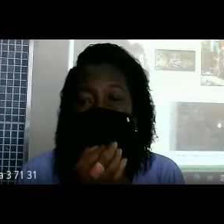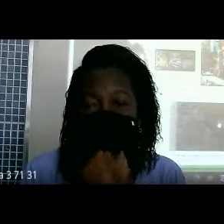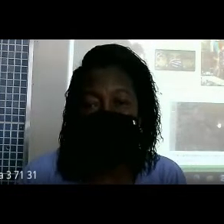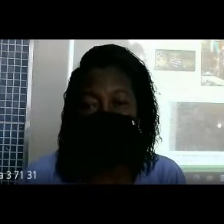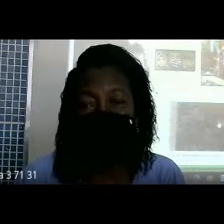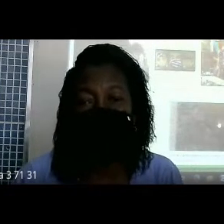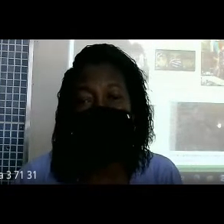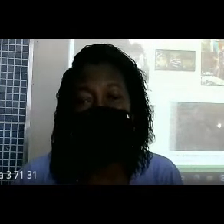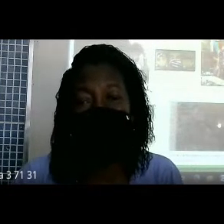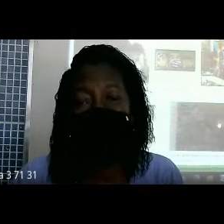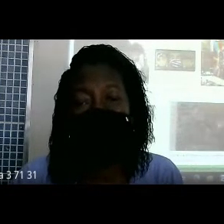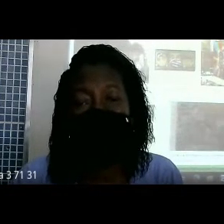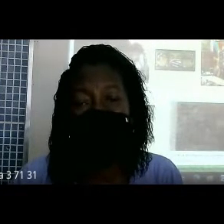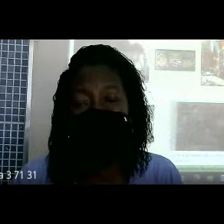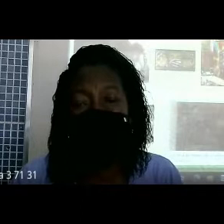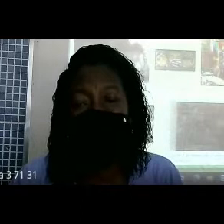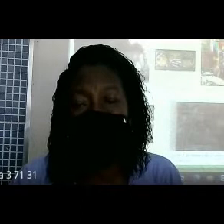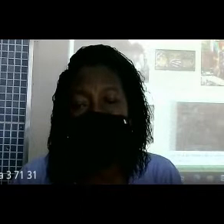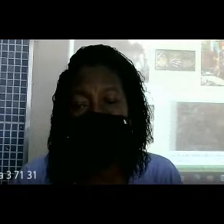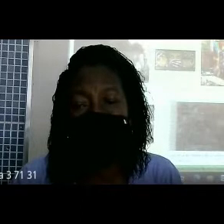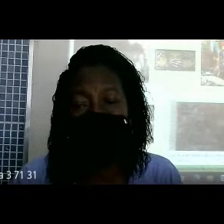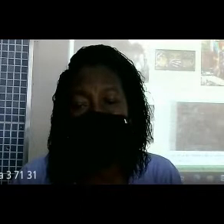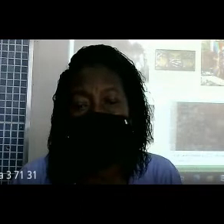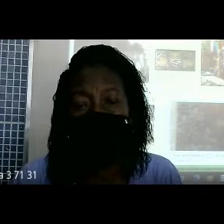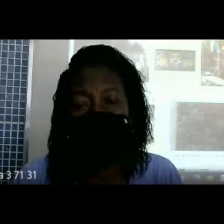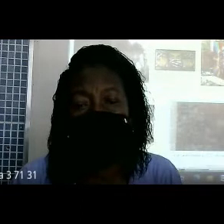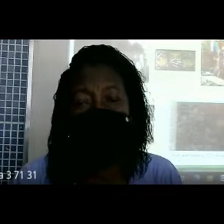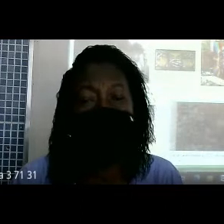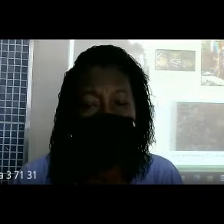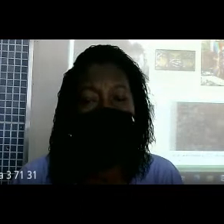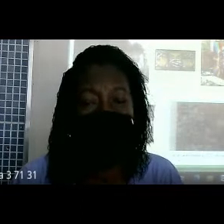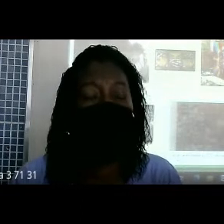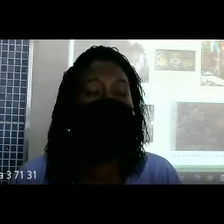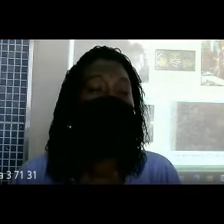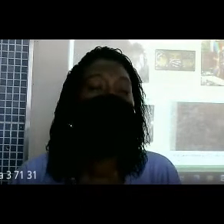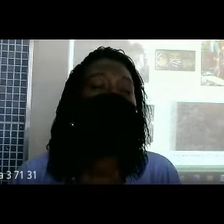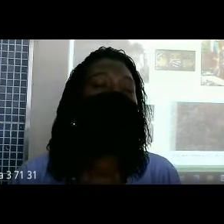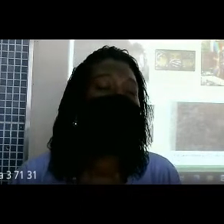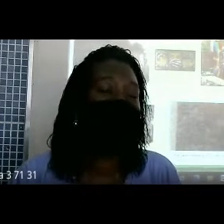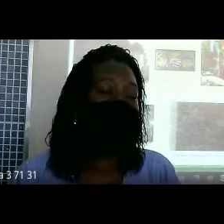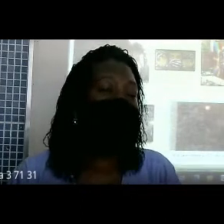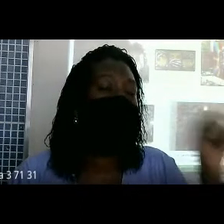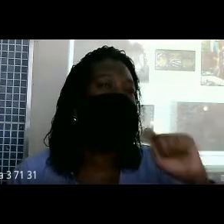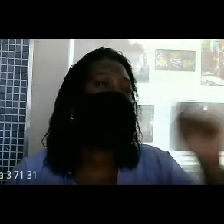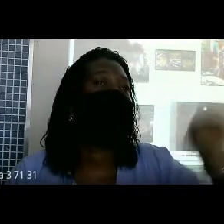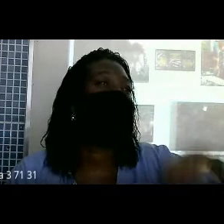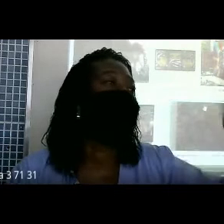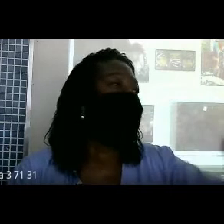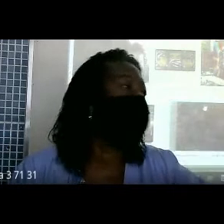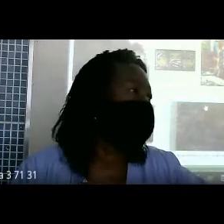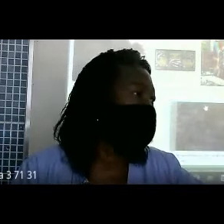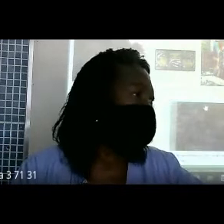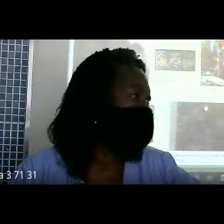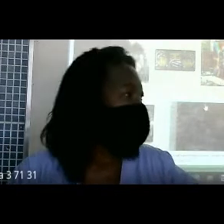ele tem um vídeo que ele fala a respeito do pichador, né? Que um pichador não pode assinar